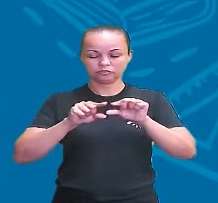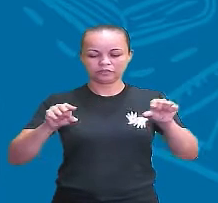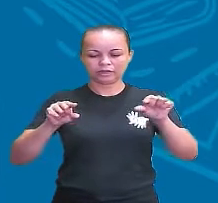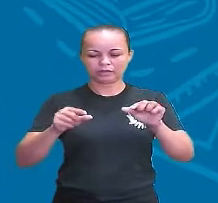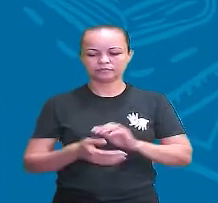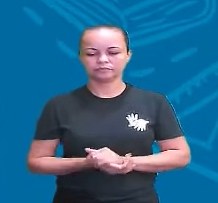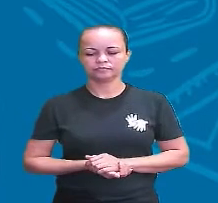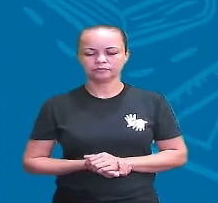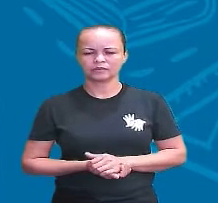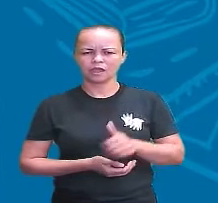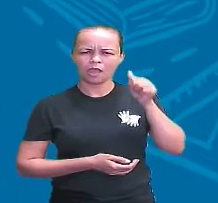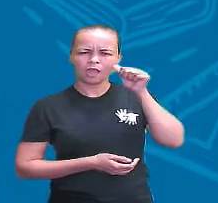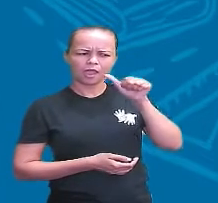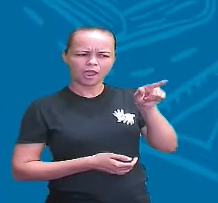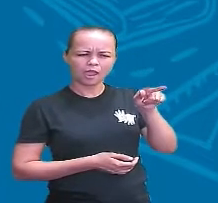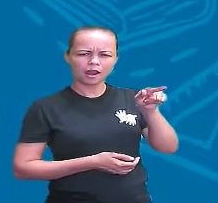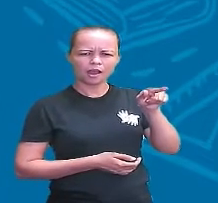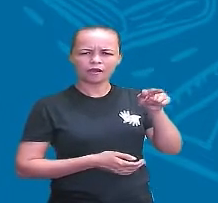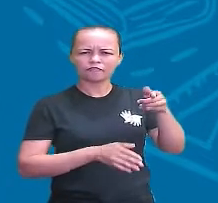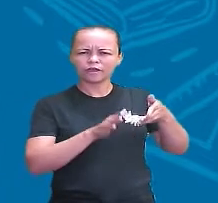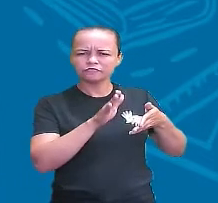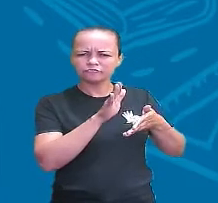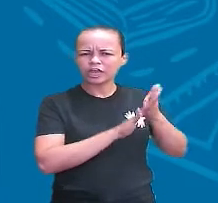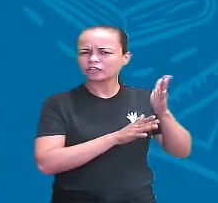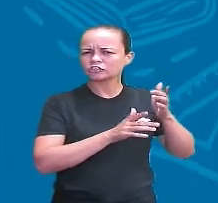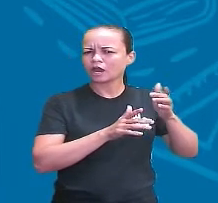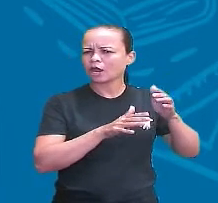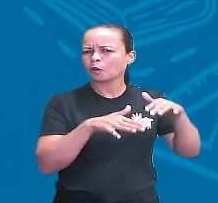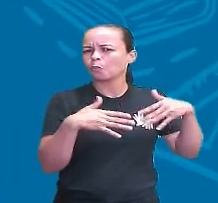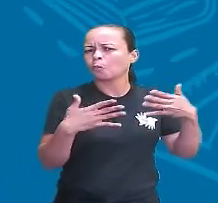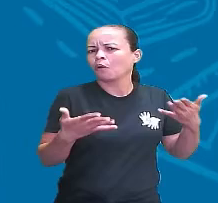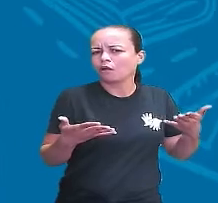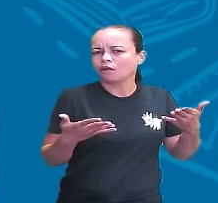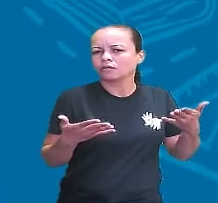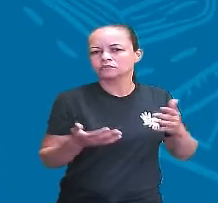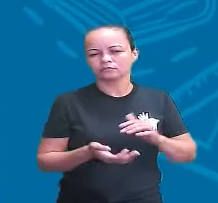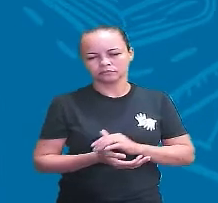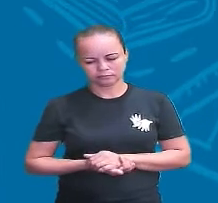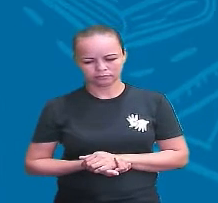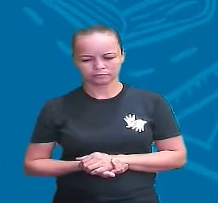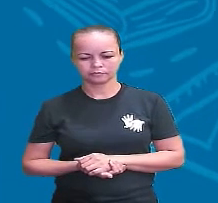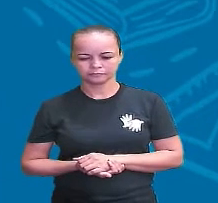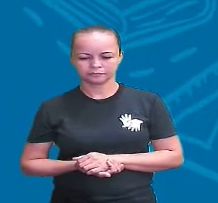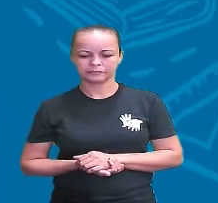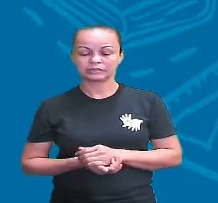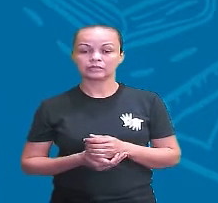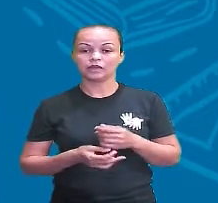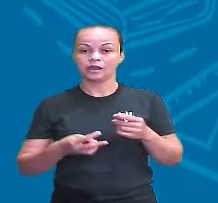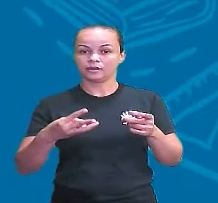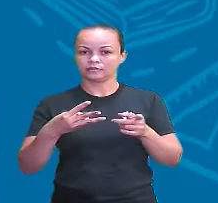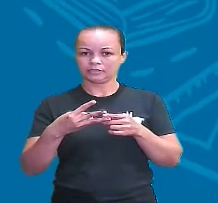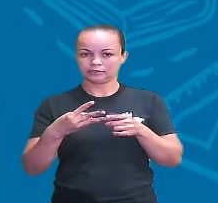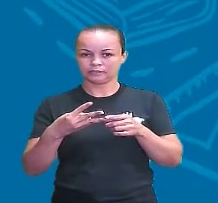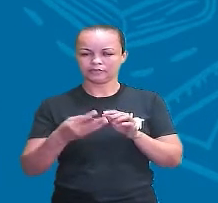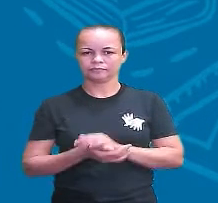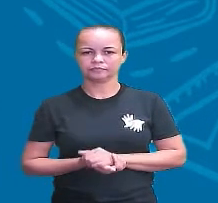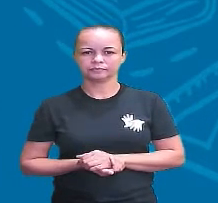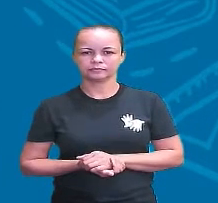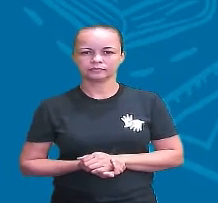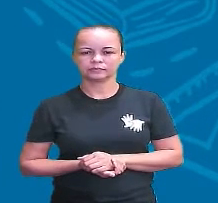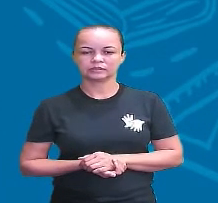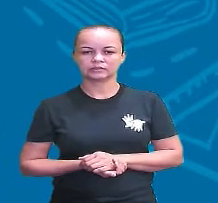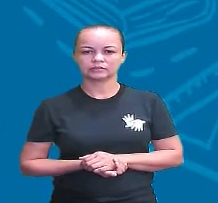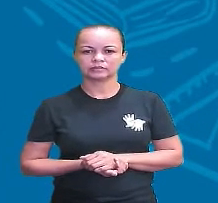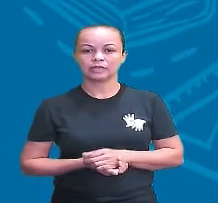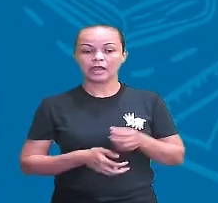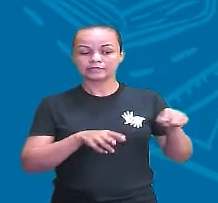vai partir? A próxima. Are they going to travel next week? Eles vão viajar na semana